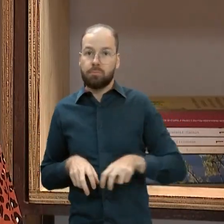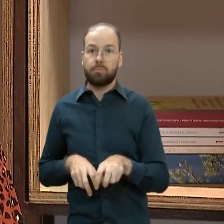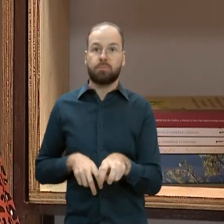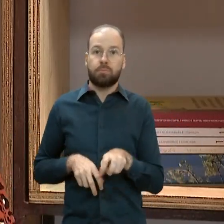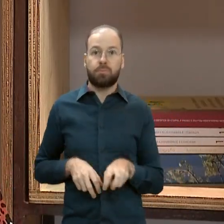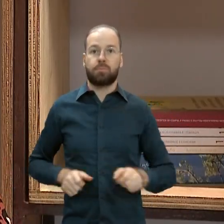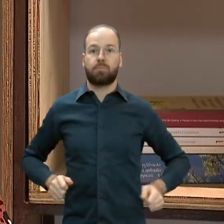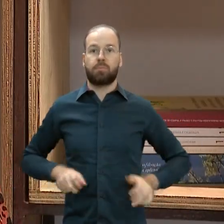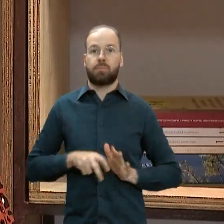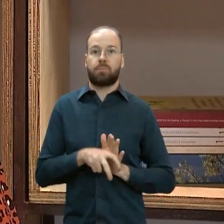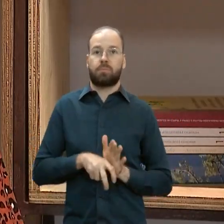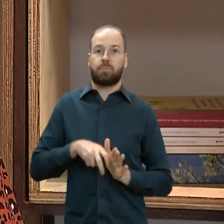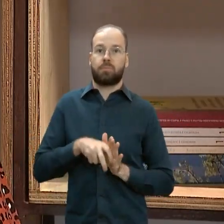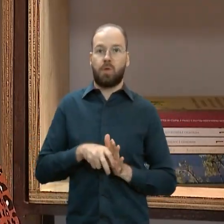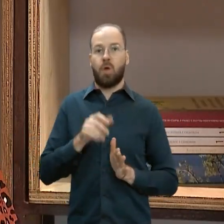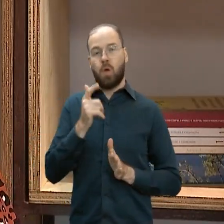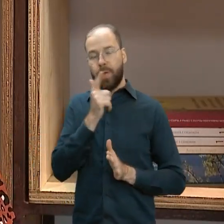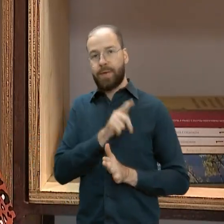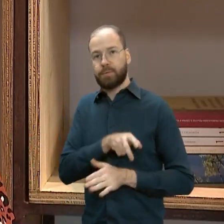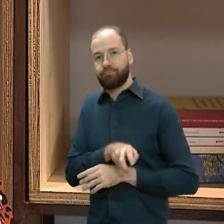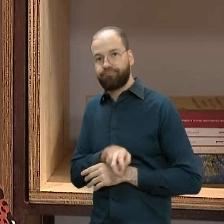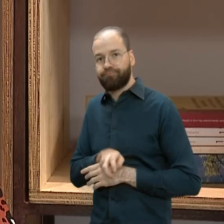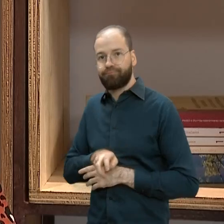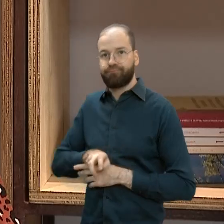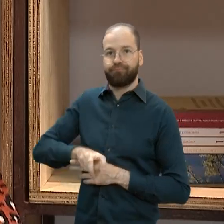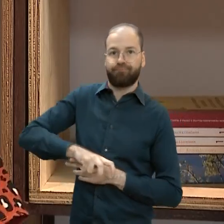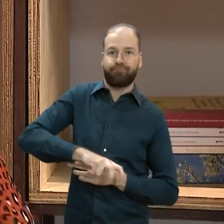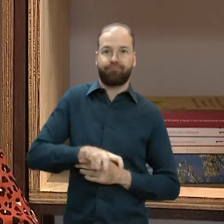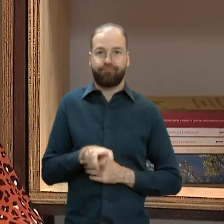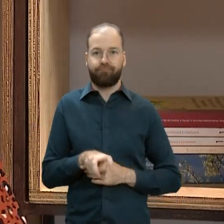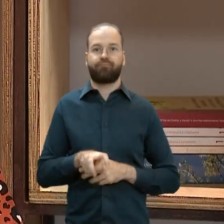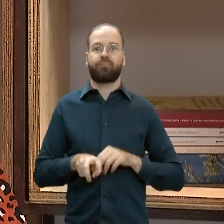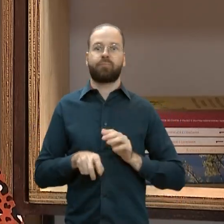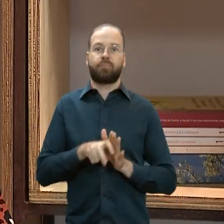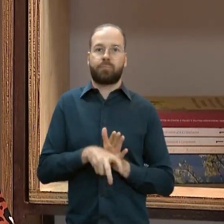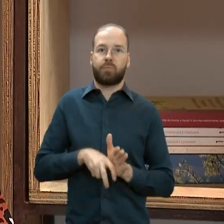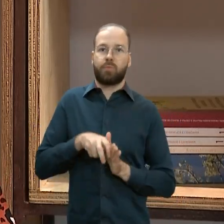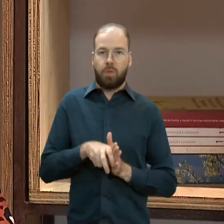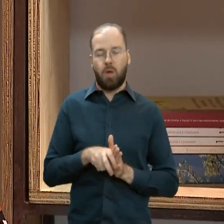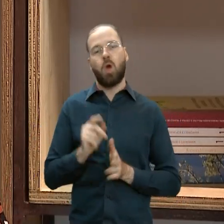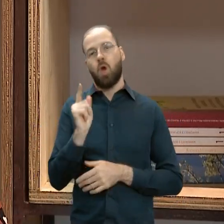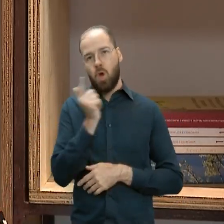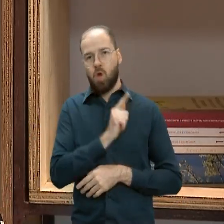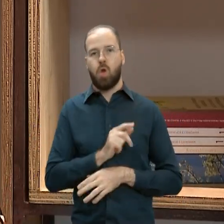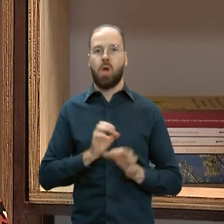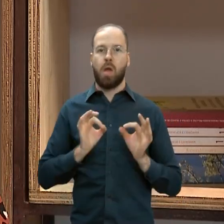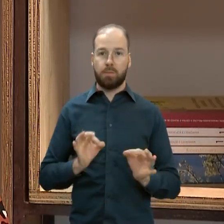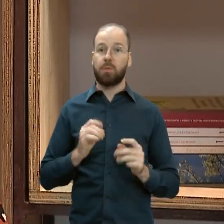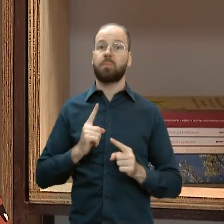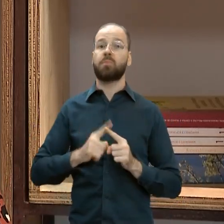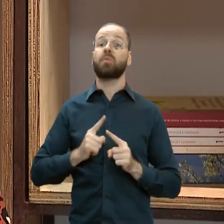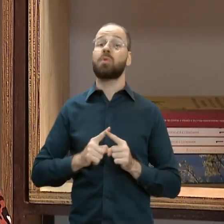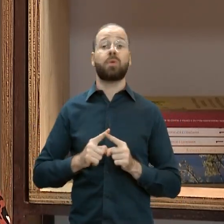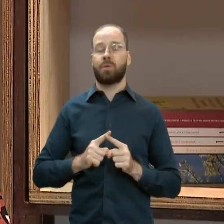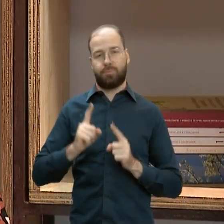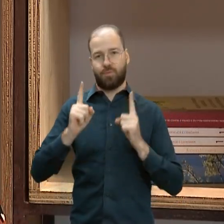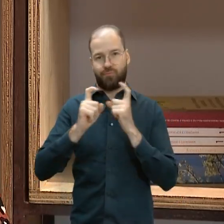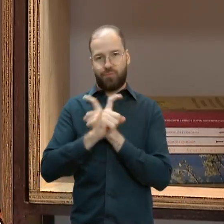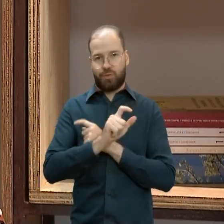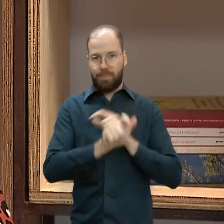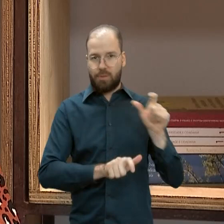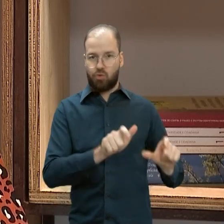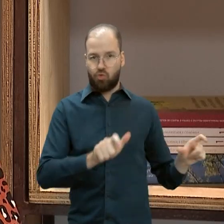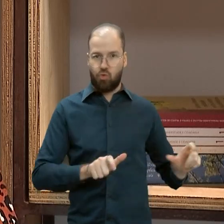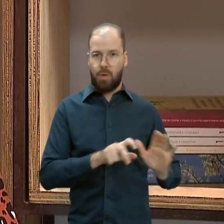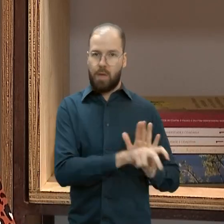pessoa consegue dar o giro com a cadeira de rodas, porque senão isso fica muito difícil para a pessoa. Já a deficiência